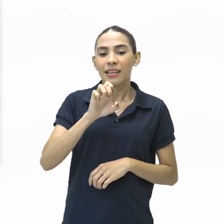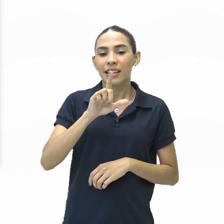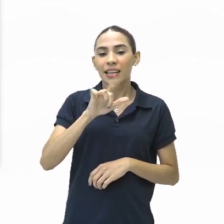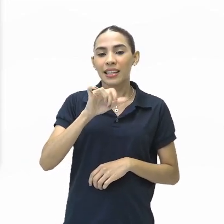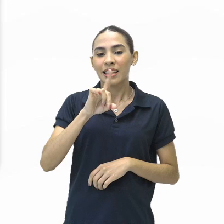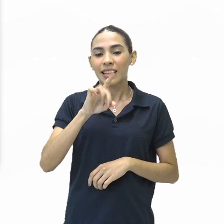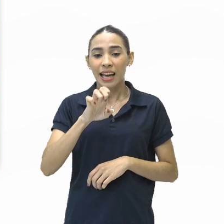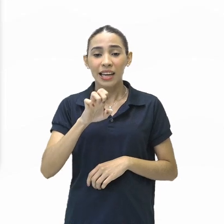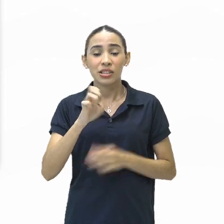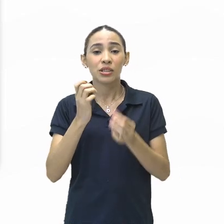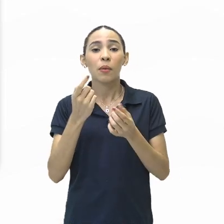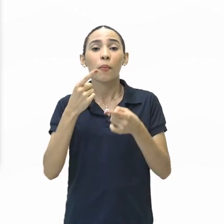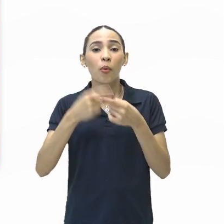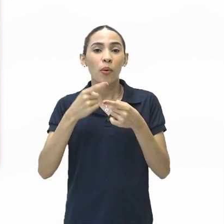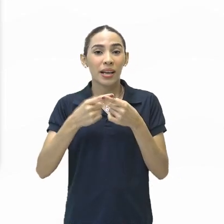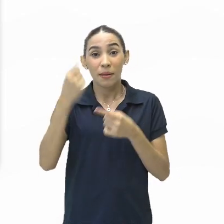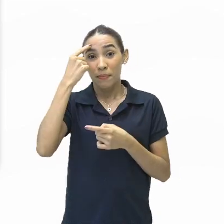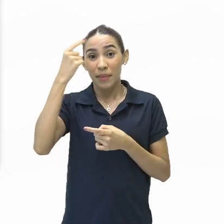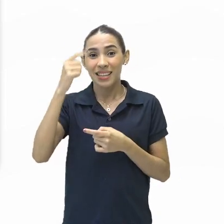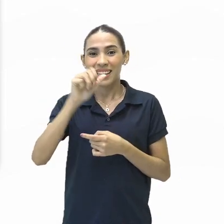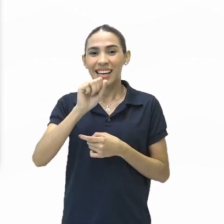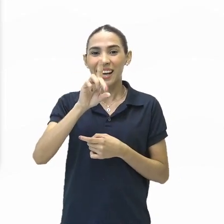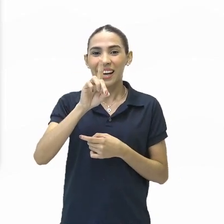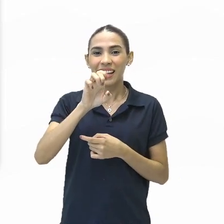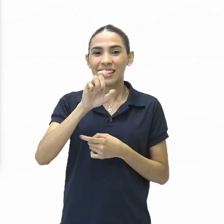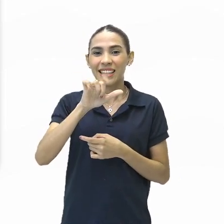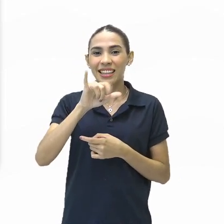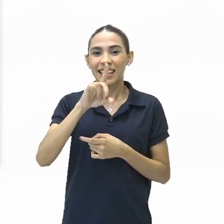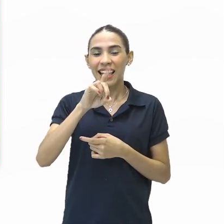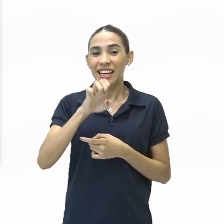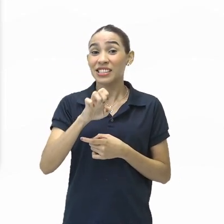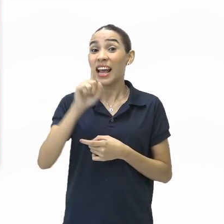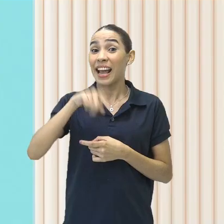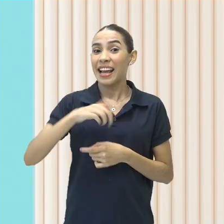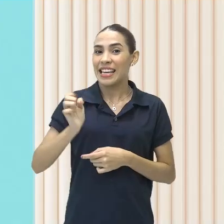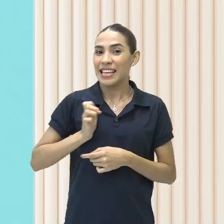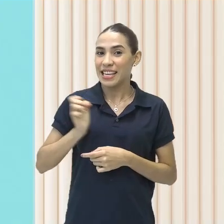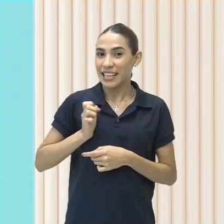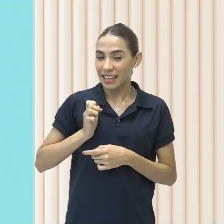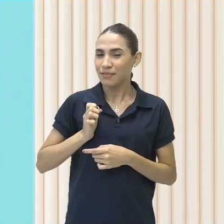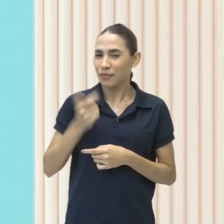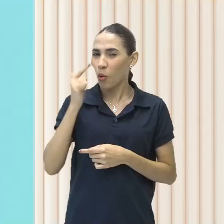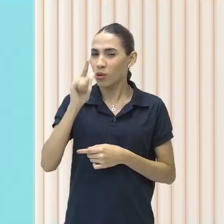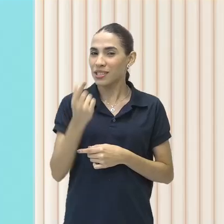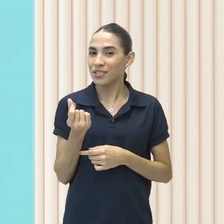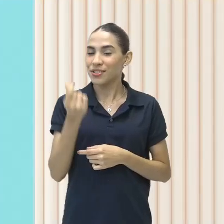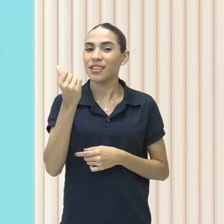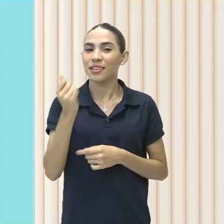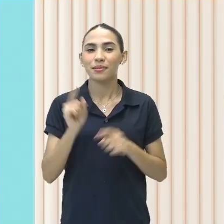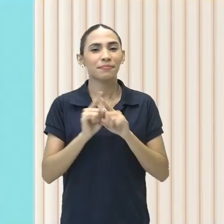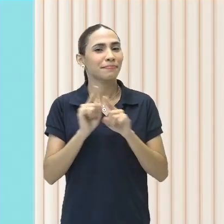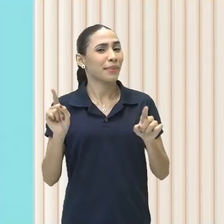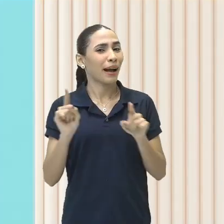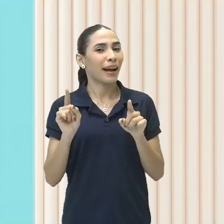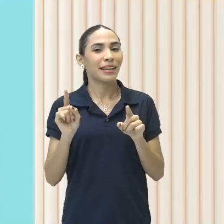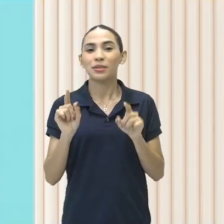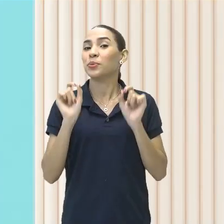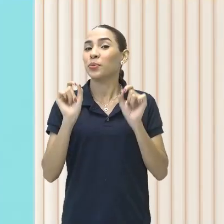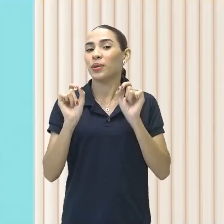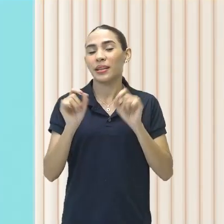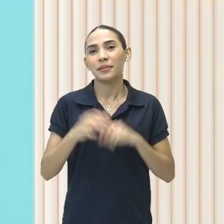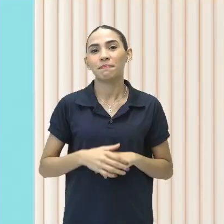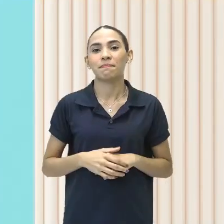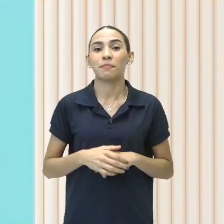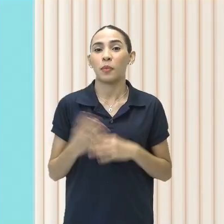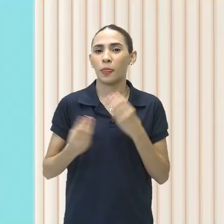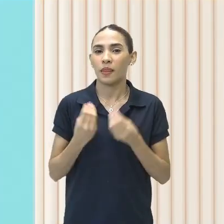ele quer casar com a Adelaide porque ele pensa que ela é rica, que vai ter dinheiro, tá bom? Mas ele, como é que